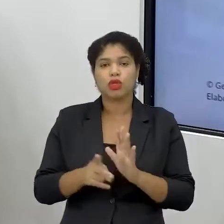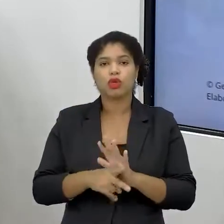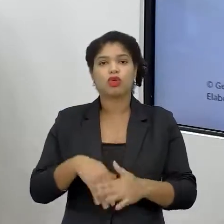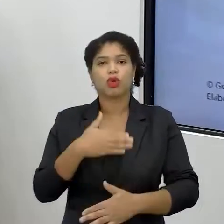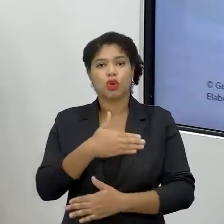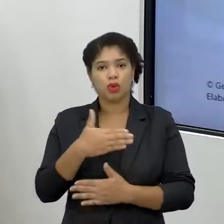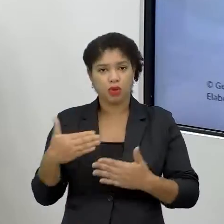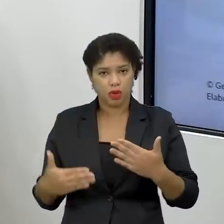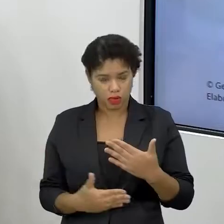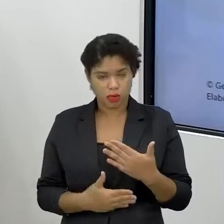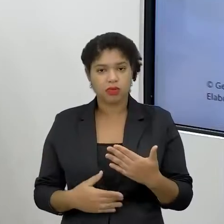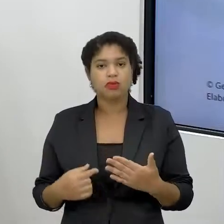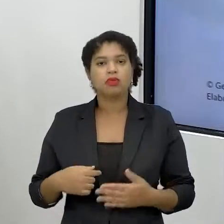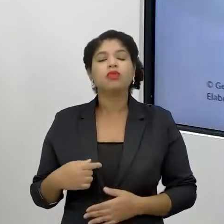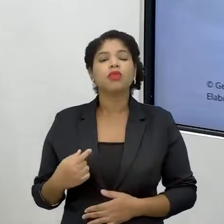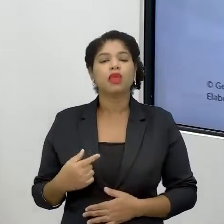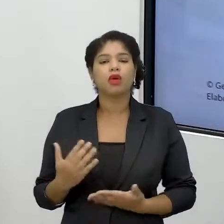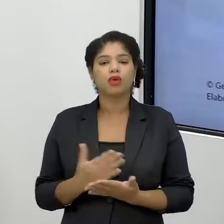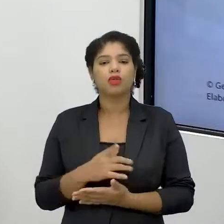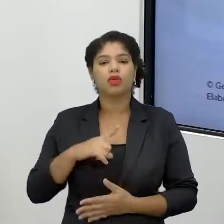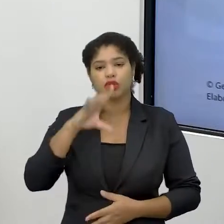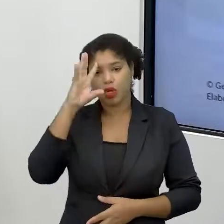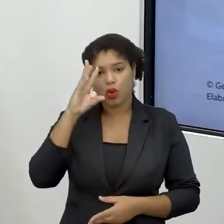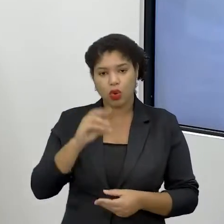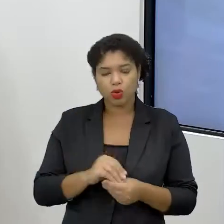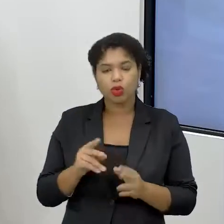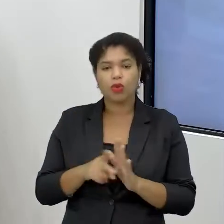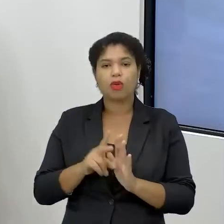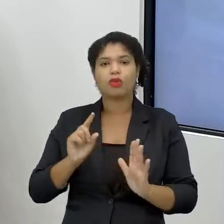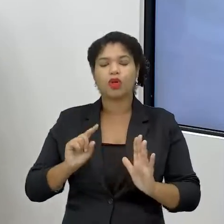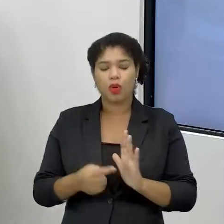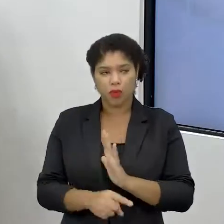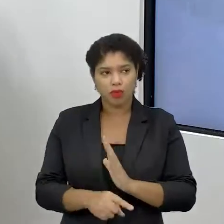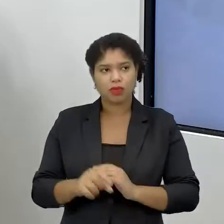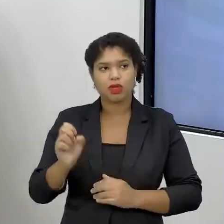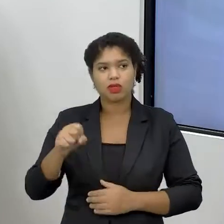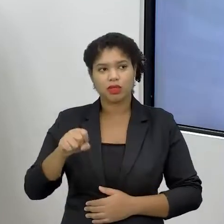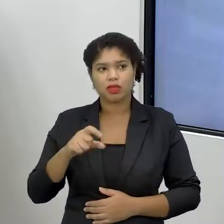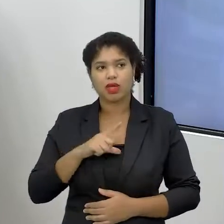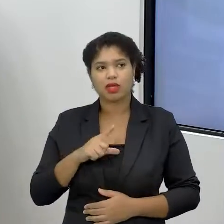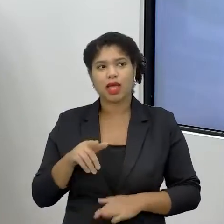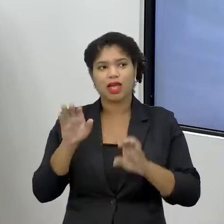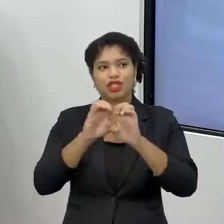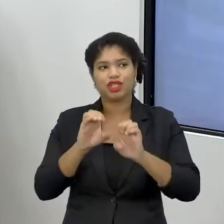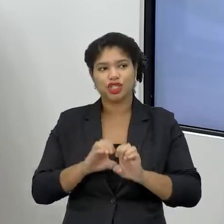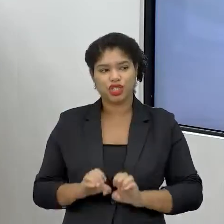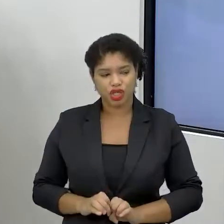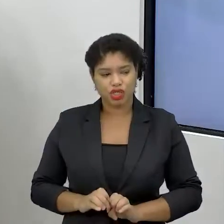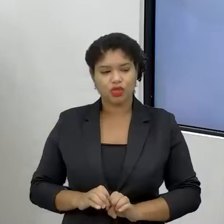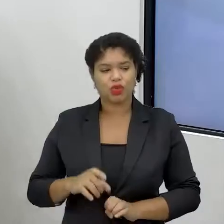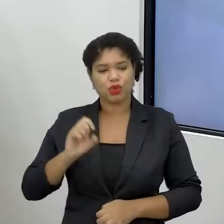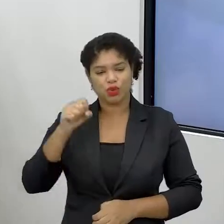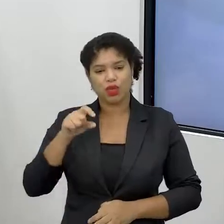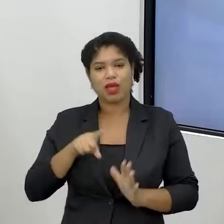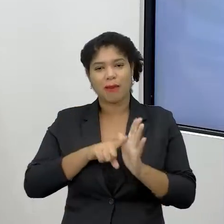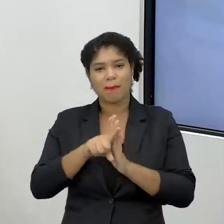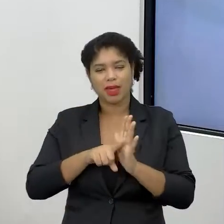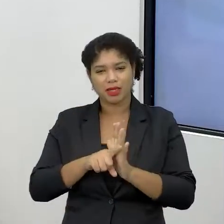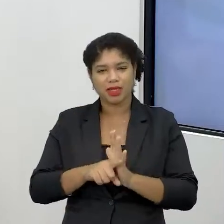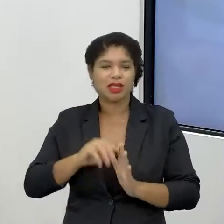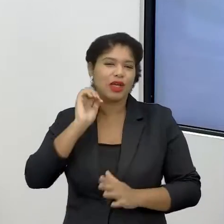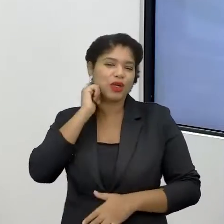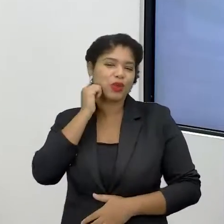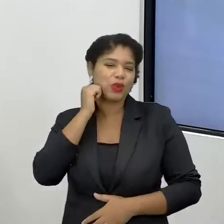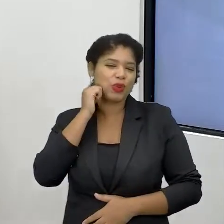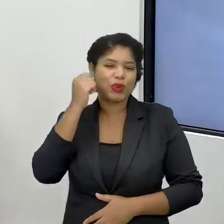slides, né, sempre os primeiros, o resumo do nosso aprofundamento, tá? Os nossos eixos estruturantes, que é a investigação científica e os